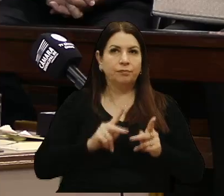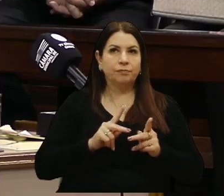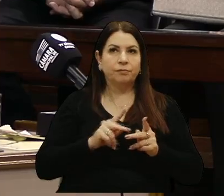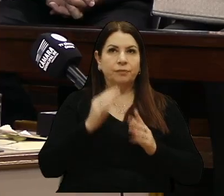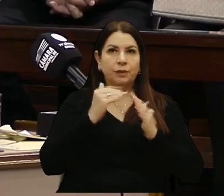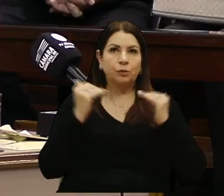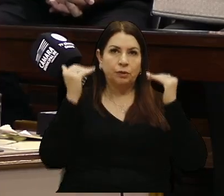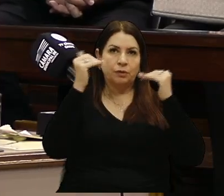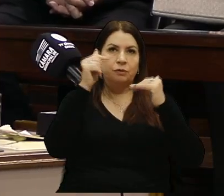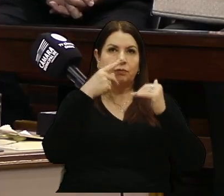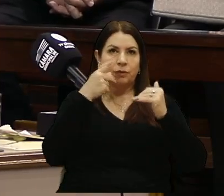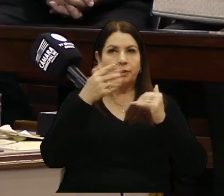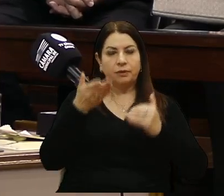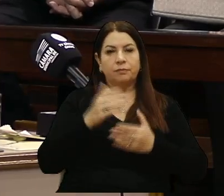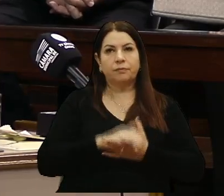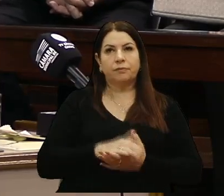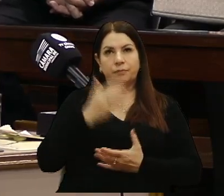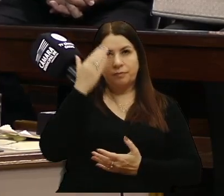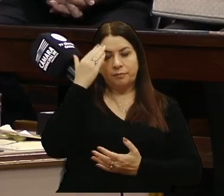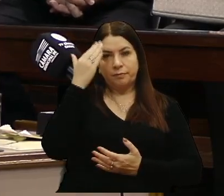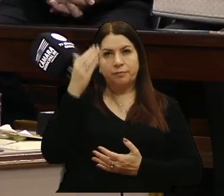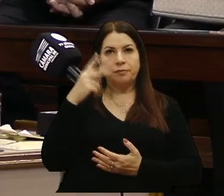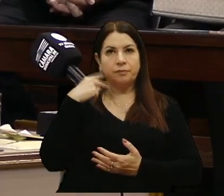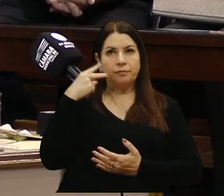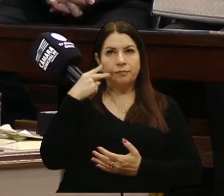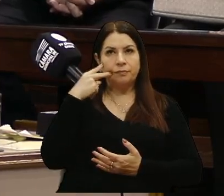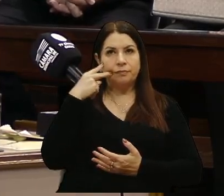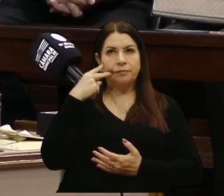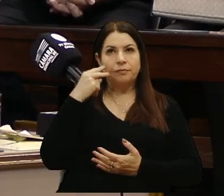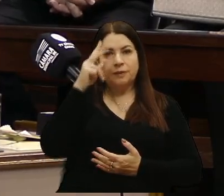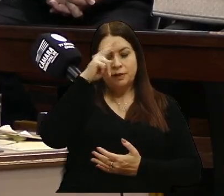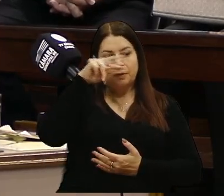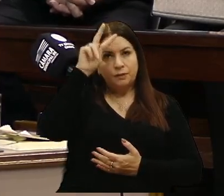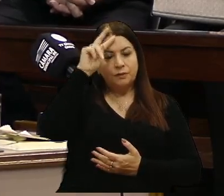e autoridades que já citei aqui. Muito obrigado. Obrigado, vereador Edson da Rosa. Com a palavra, vereador